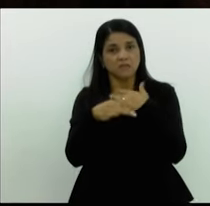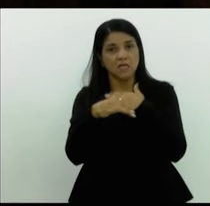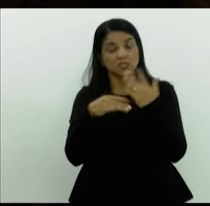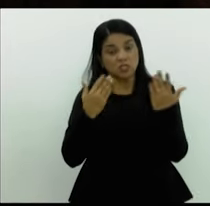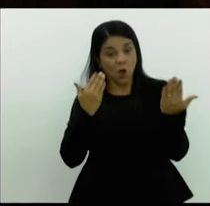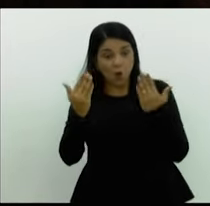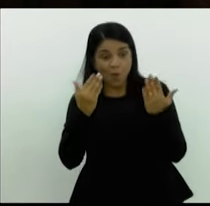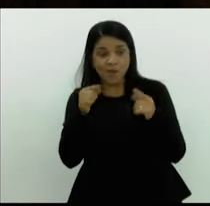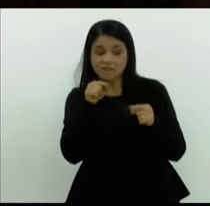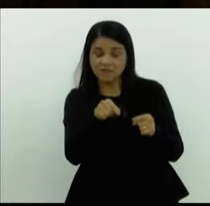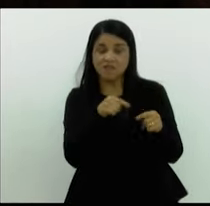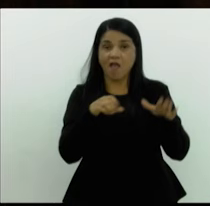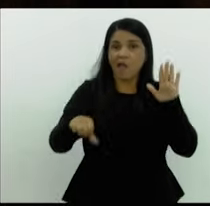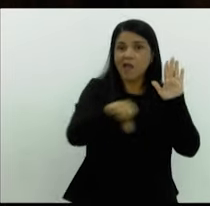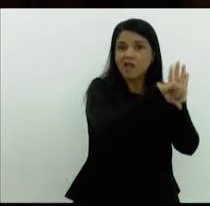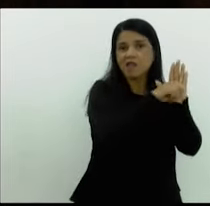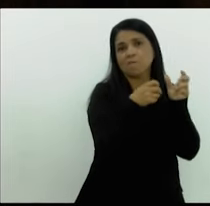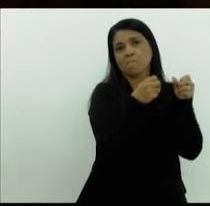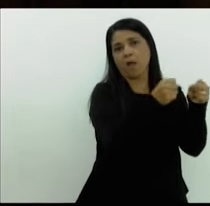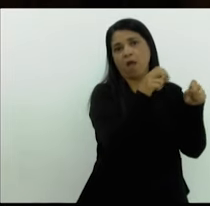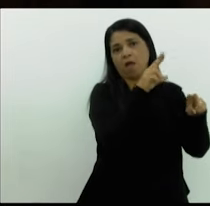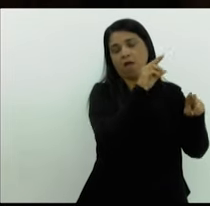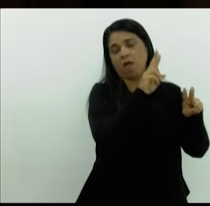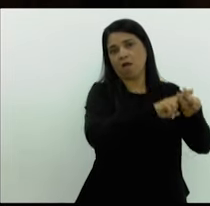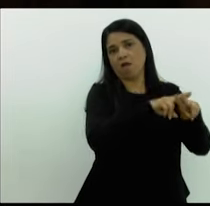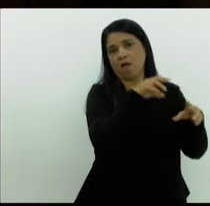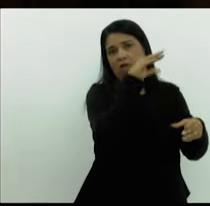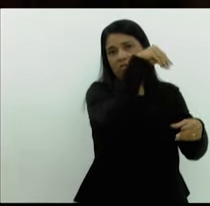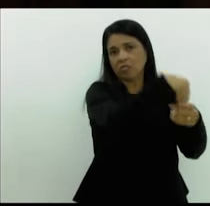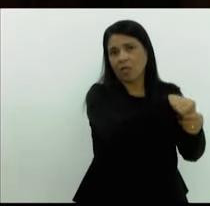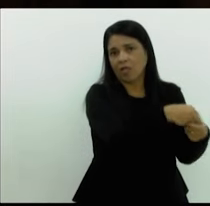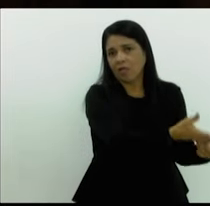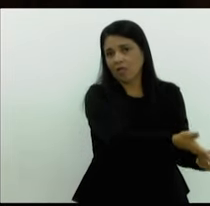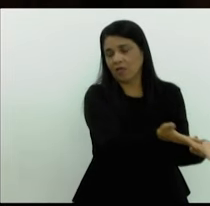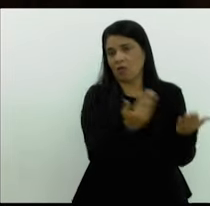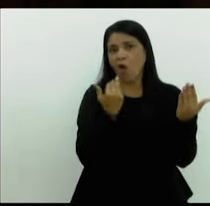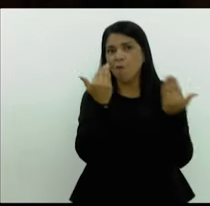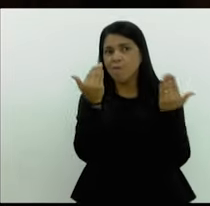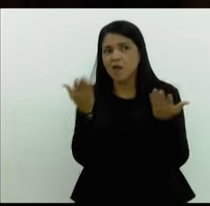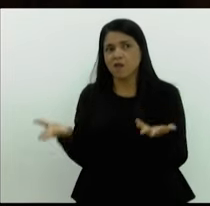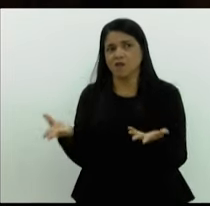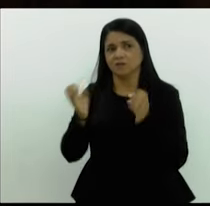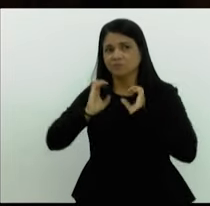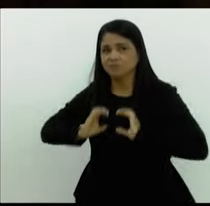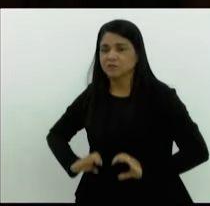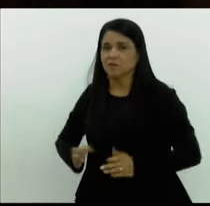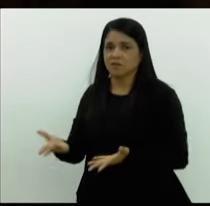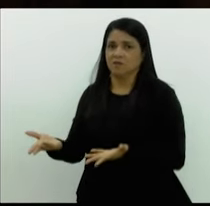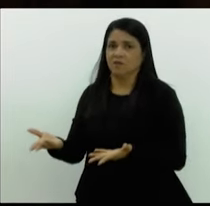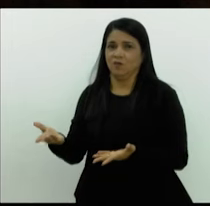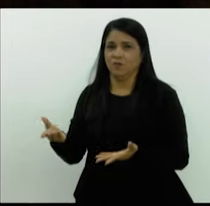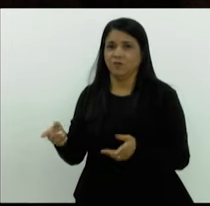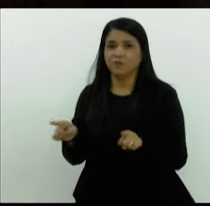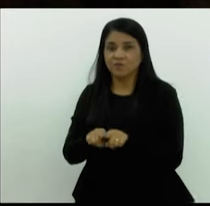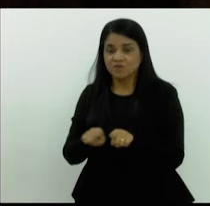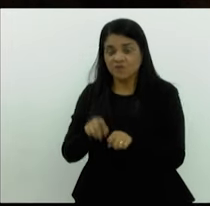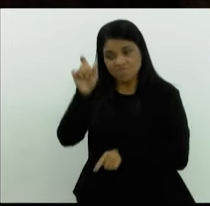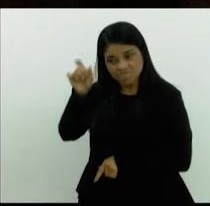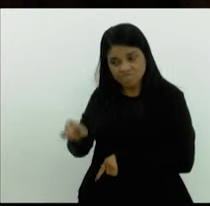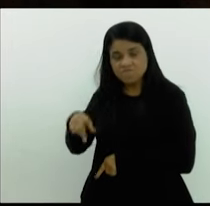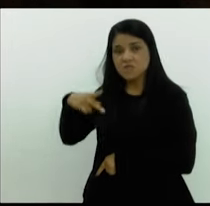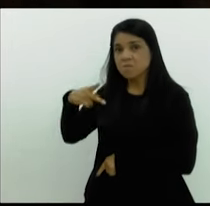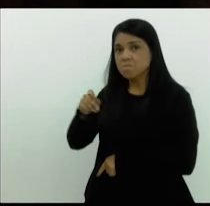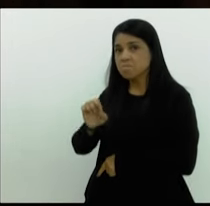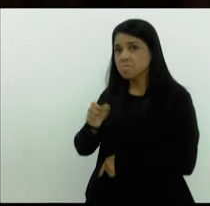senhor e a senhora a criminosos da pior espécie. Esse mesmo deputado Pedro Paulo, que habita o coração